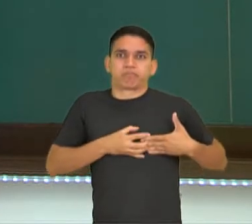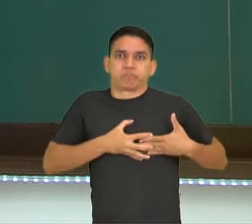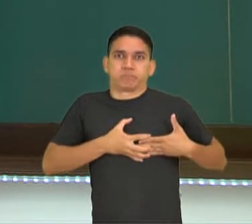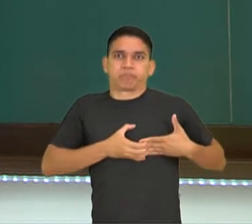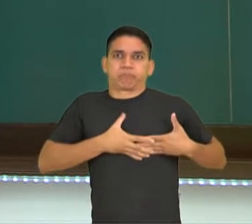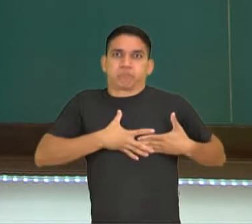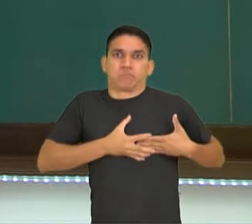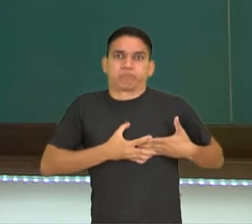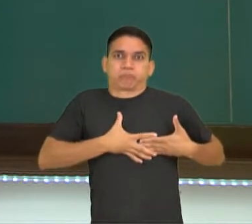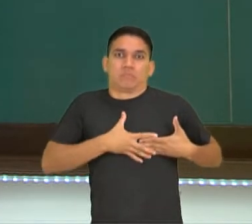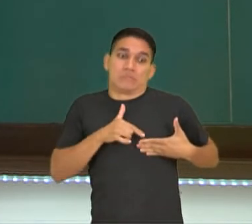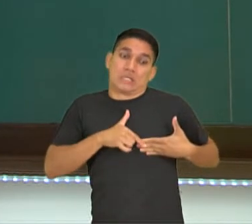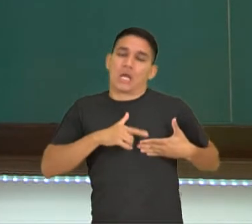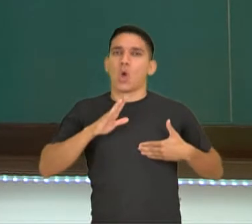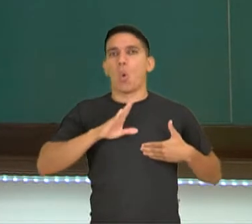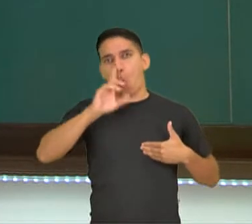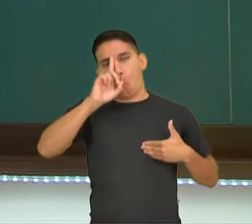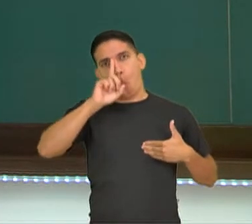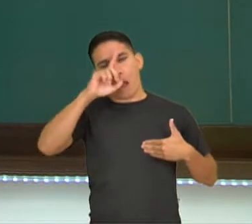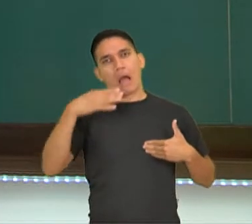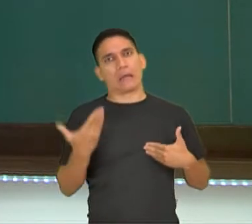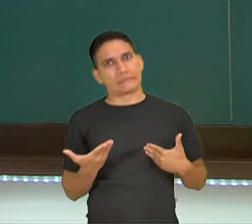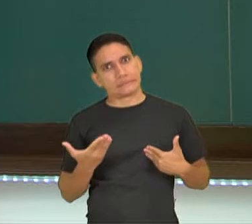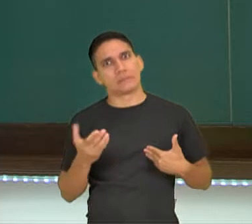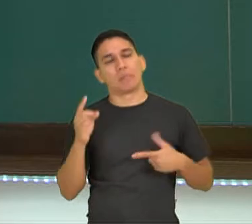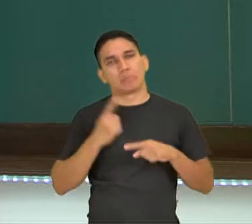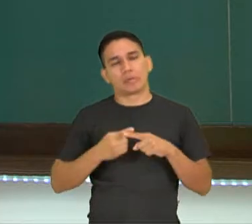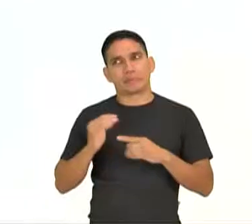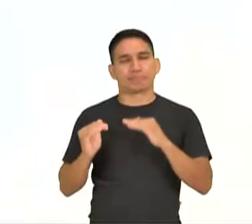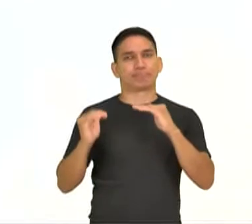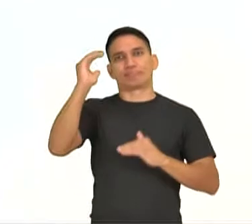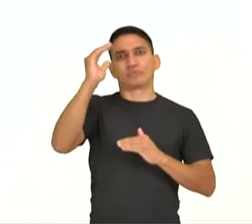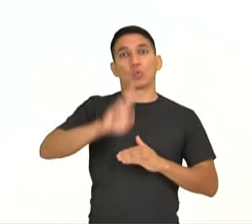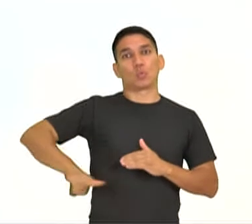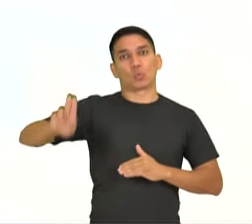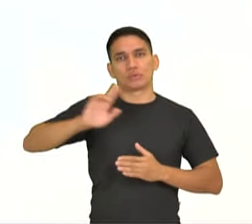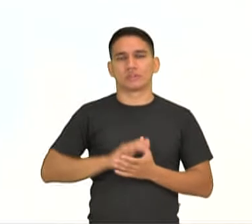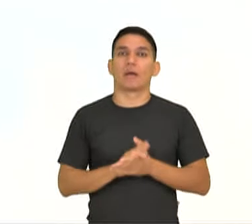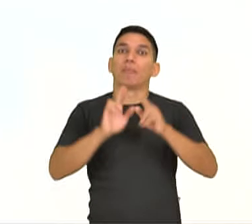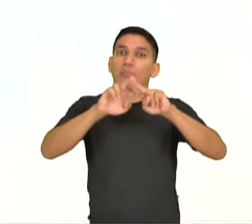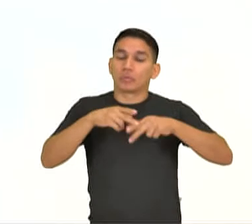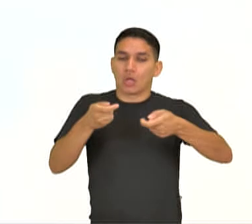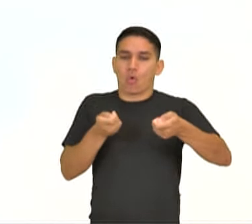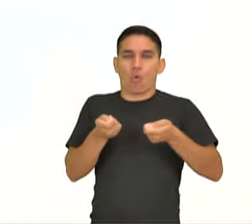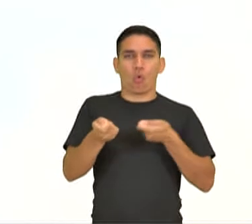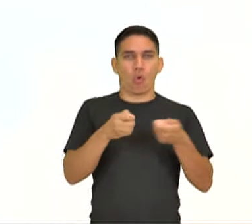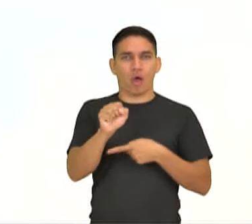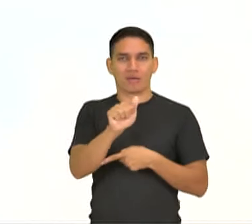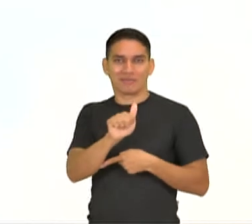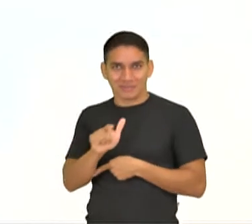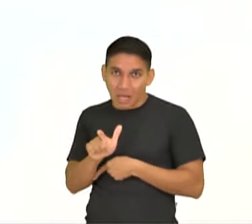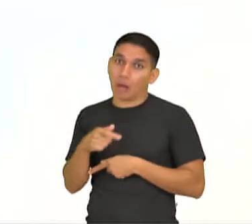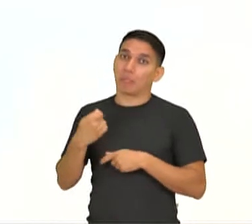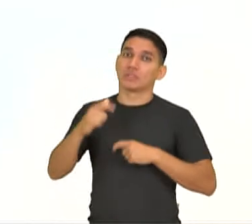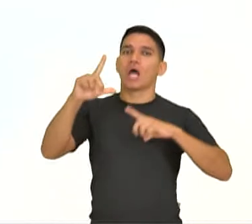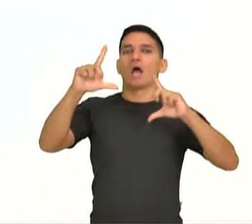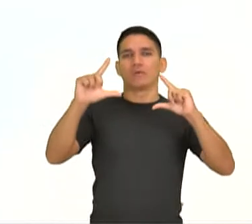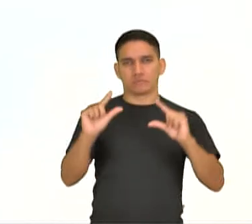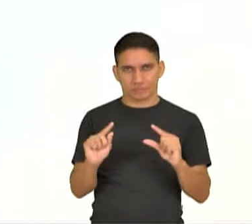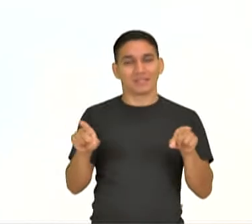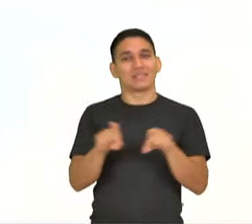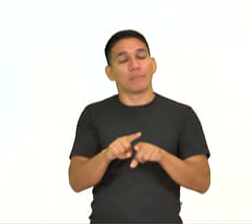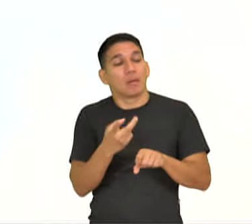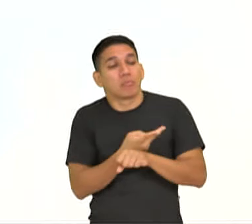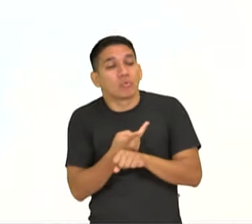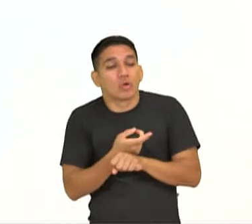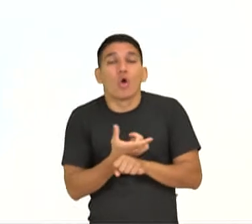ter muito cuidado com o excesso, tá bom? Então, além de reduzir o consumo de sal de cozinha, deve-se buscar outras fontes de